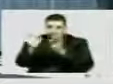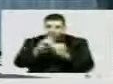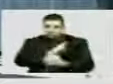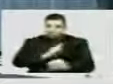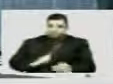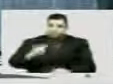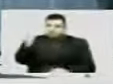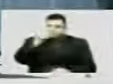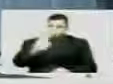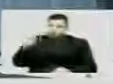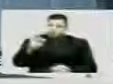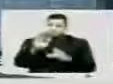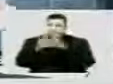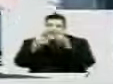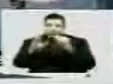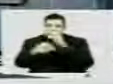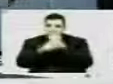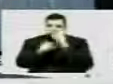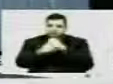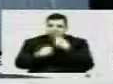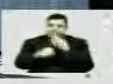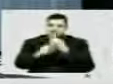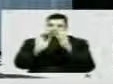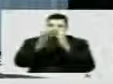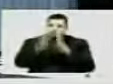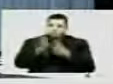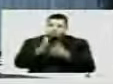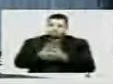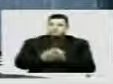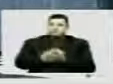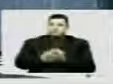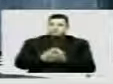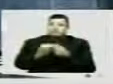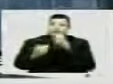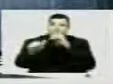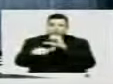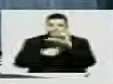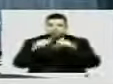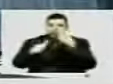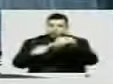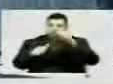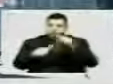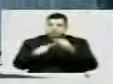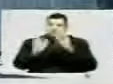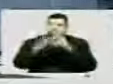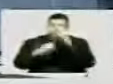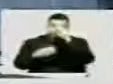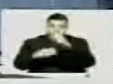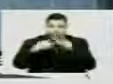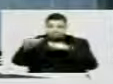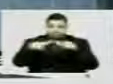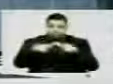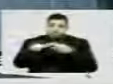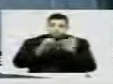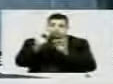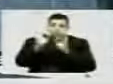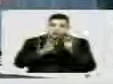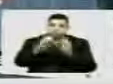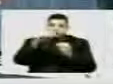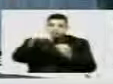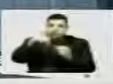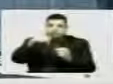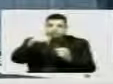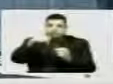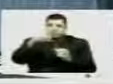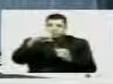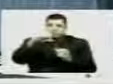governo federal na lei orçamentária que nós vamos aprovar. Caso contrário, nós vamos aprovar uma previsão de arrecadação de 7